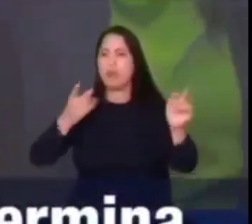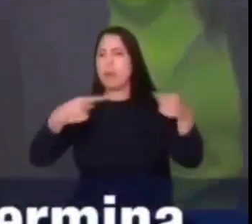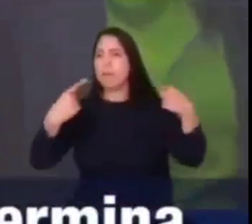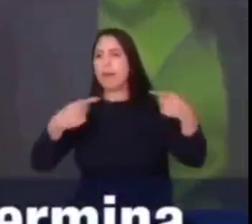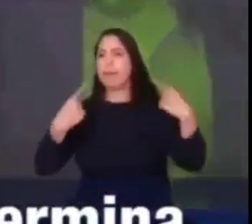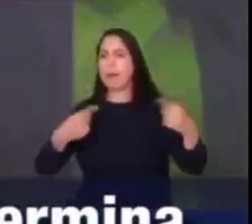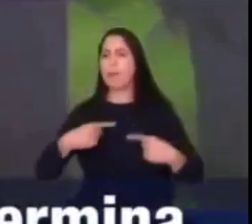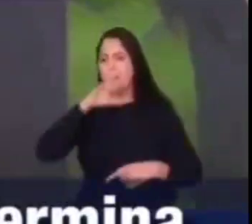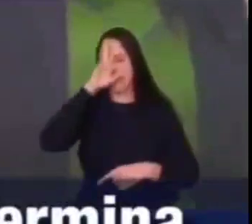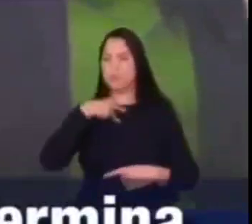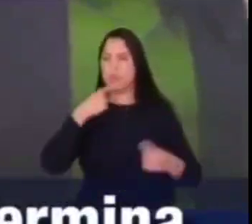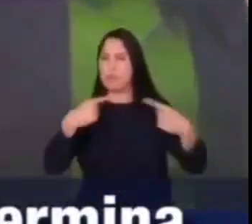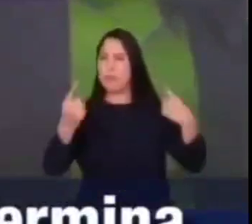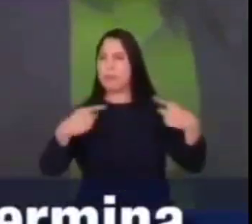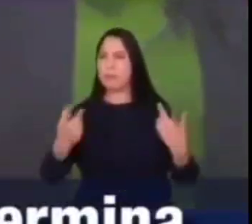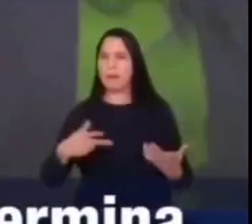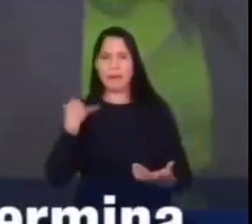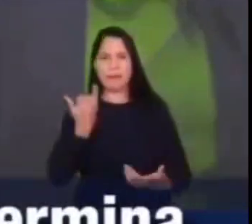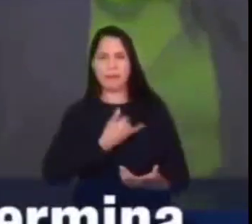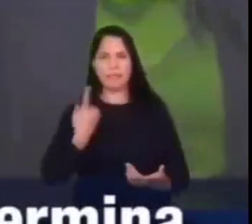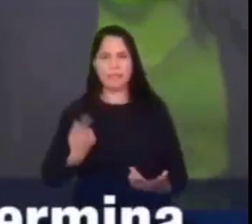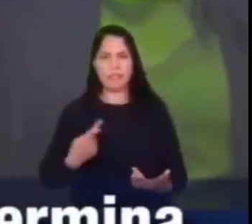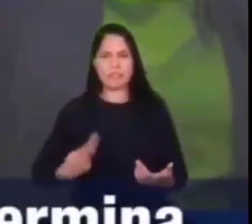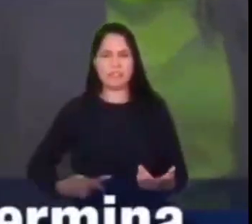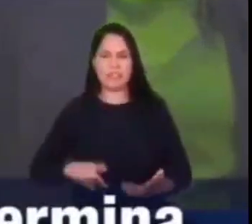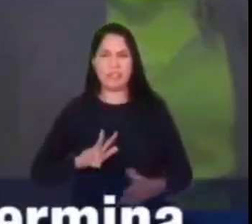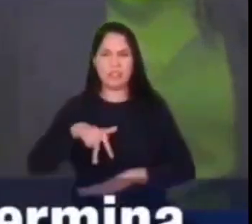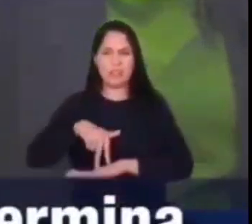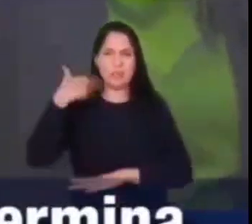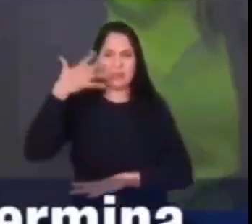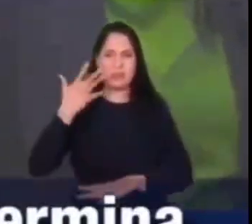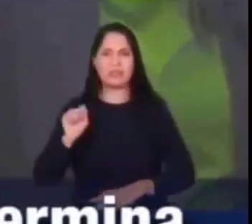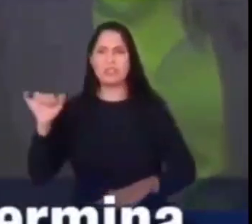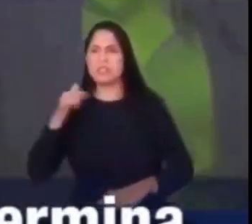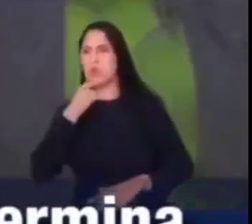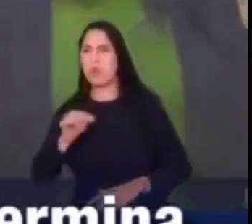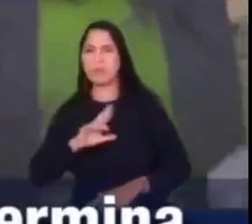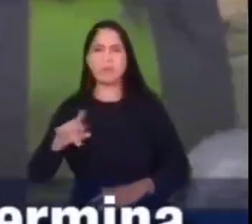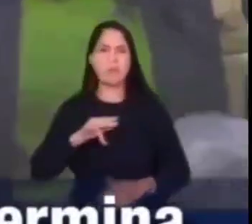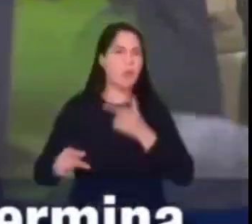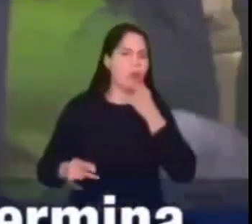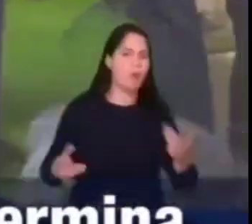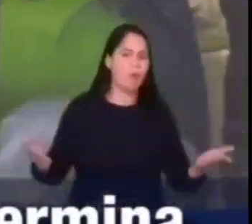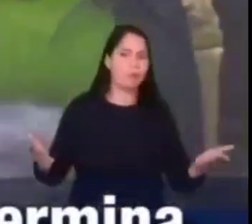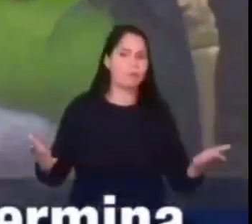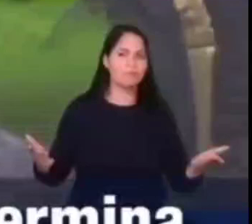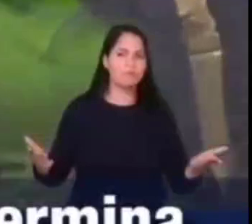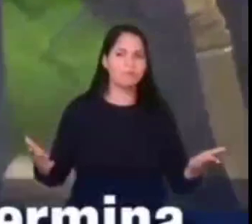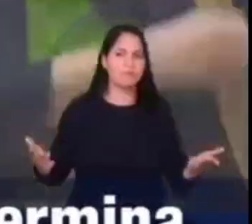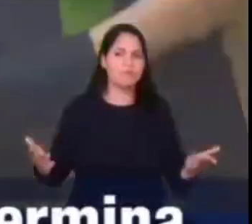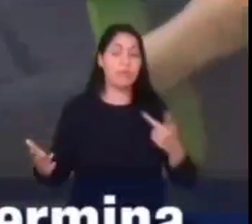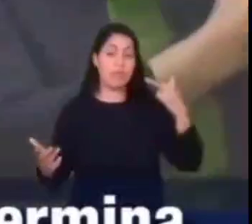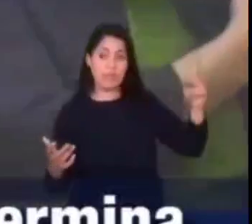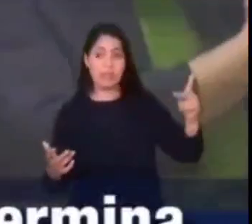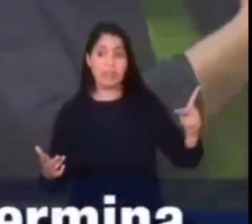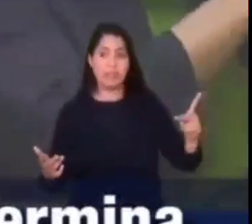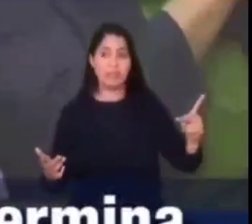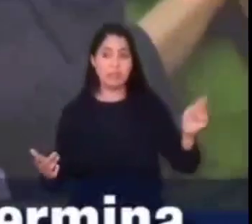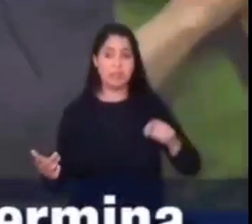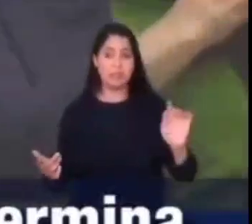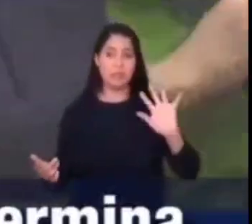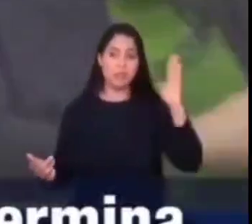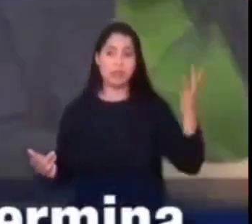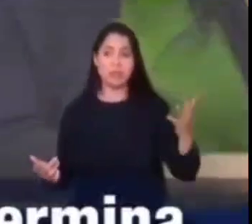Dizer que aqui no parlamento não é lugar de dizer que alguém é homem ou não é homem. Poderia ser processado por homofobia